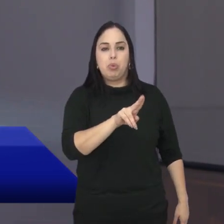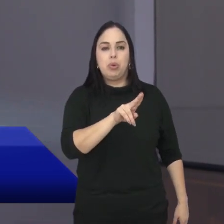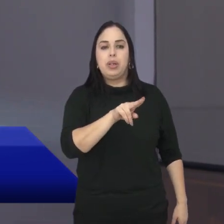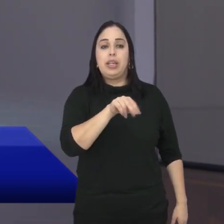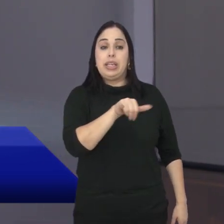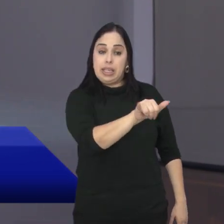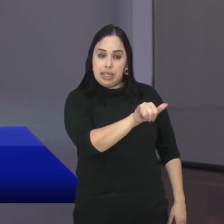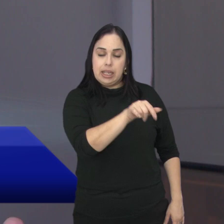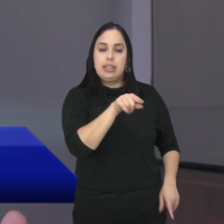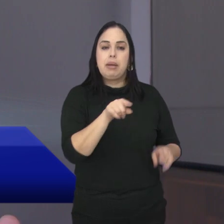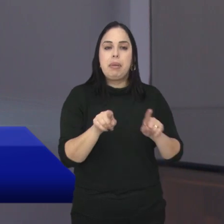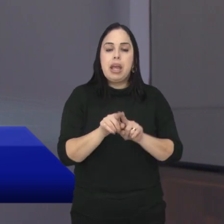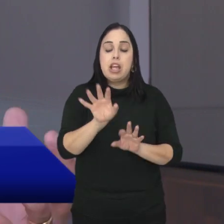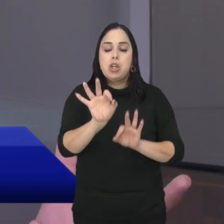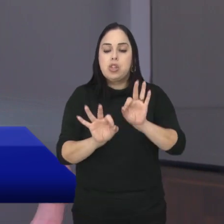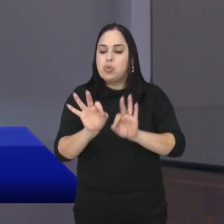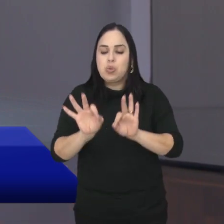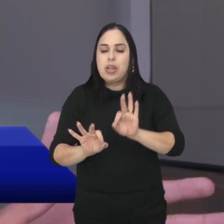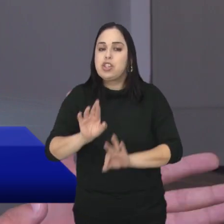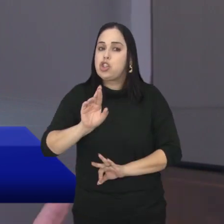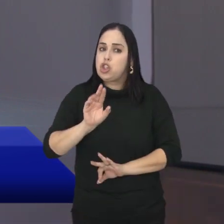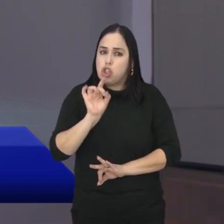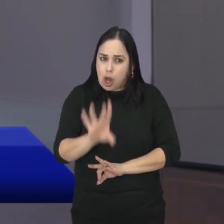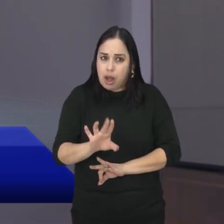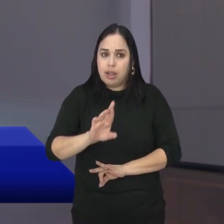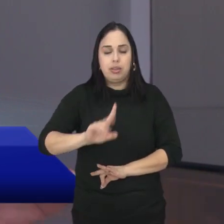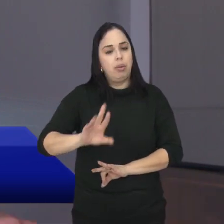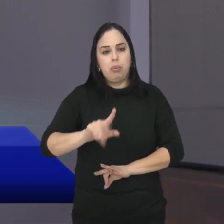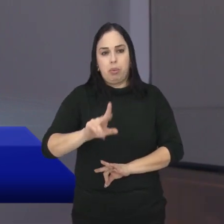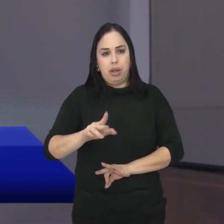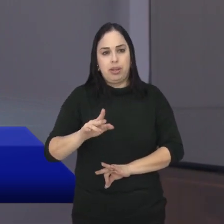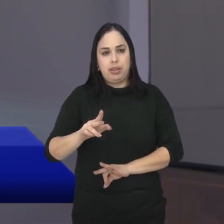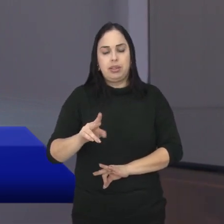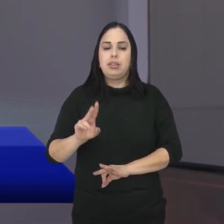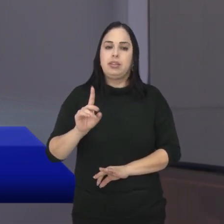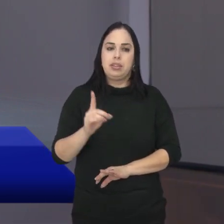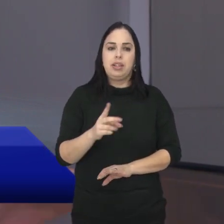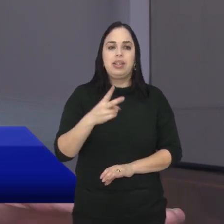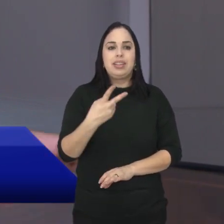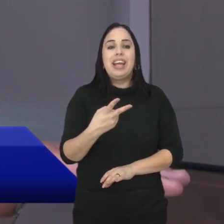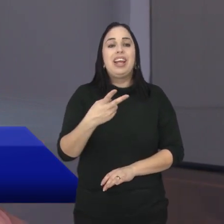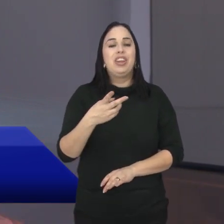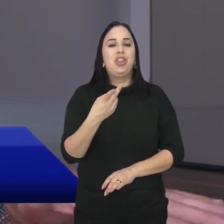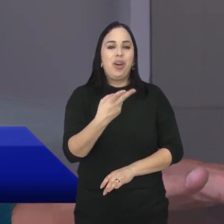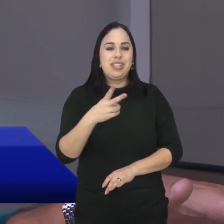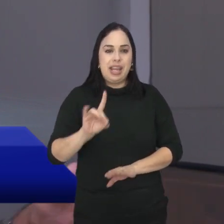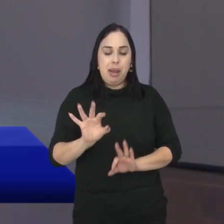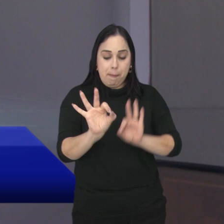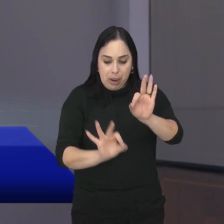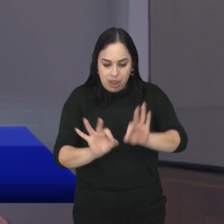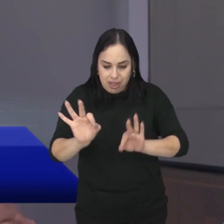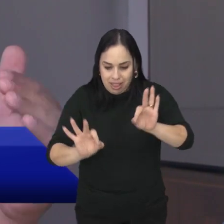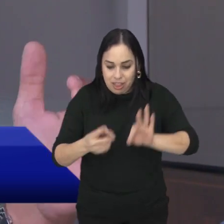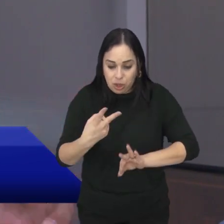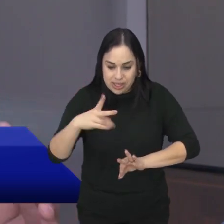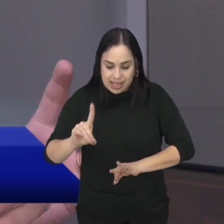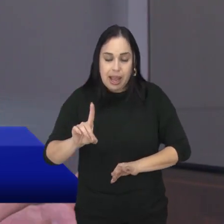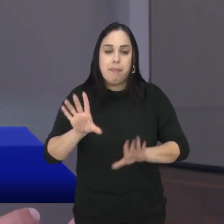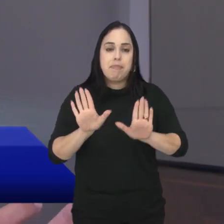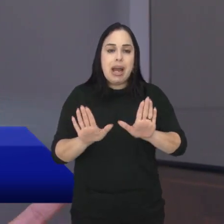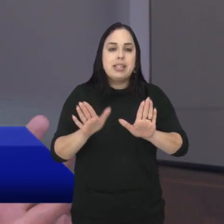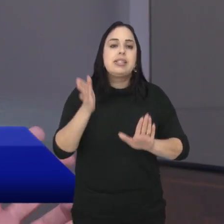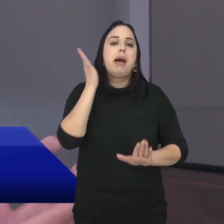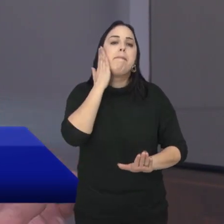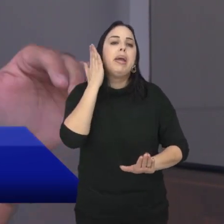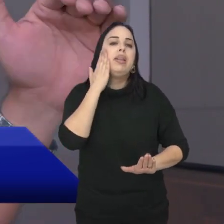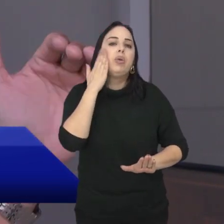todas as esferas, não somente desenvolvimento do projeto do traçado, como a gente costuma falar, que é o 2D, então seria visto em planta, mas sim do 3D, que seria o